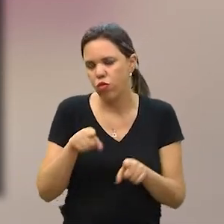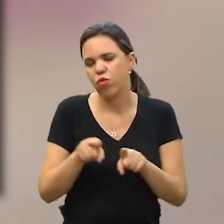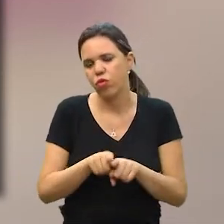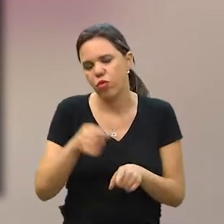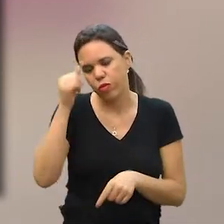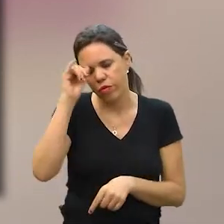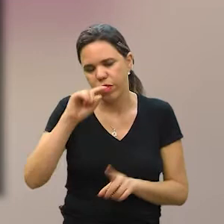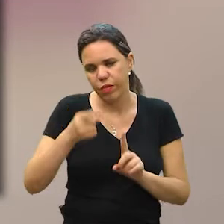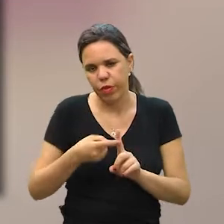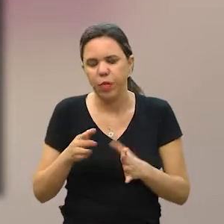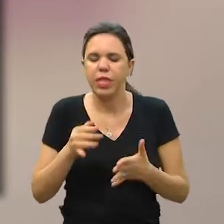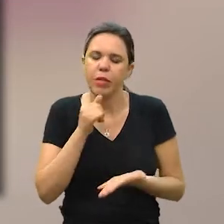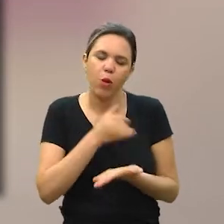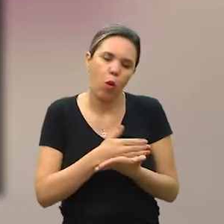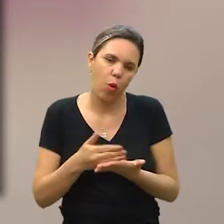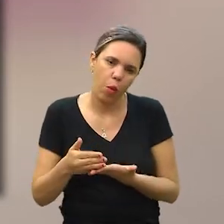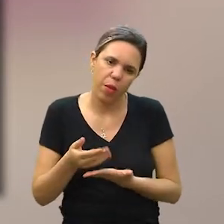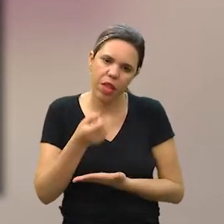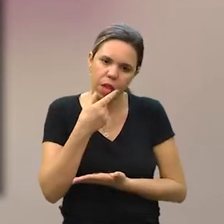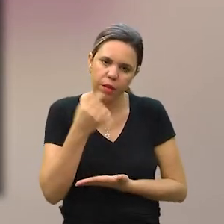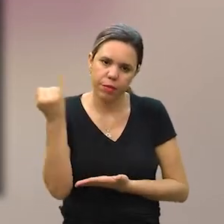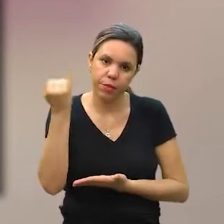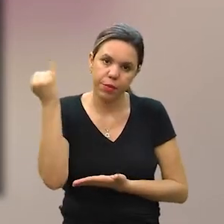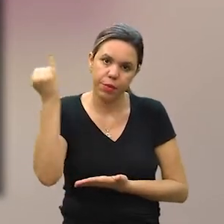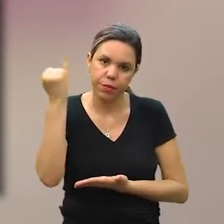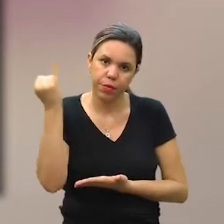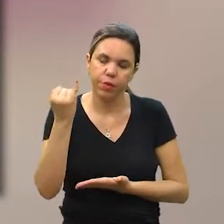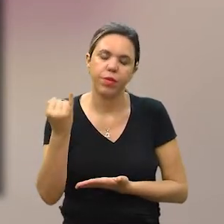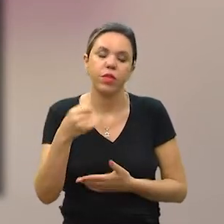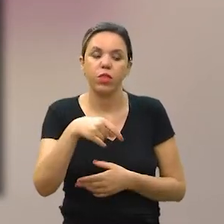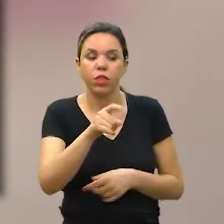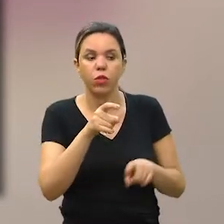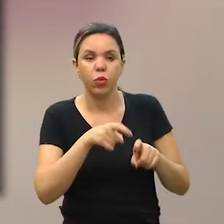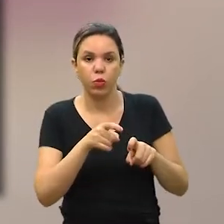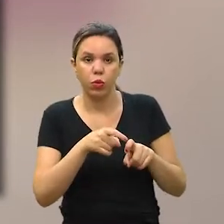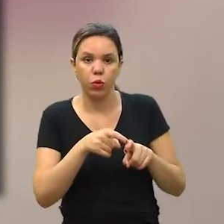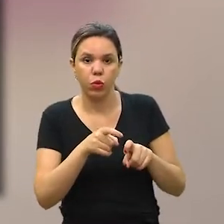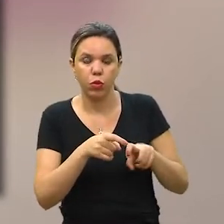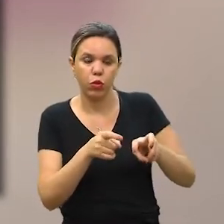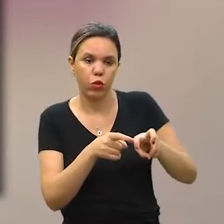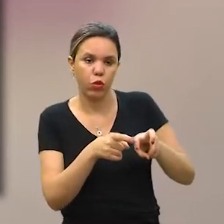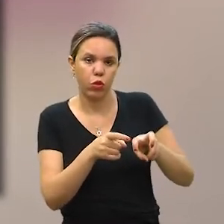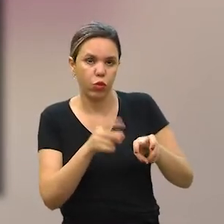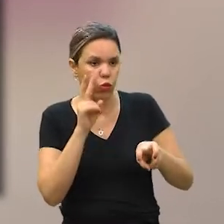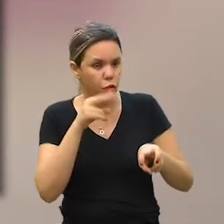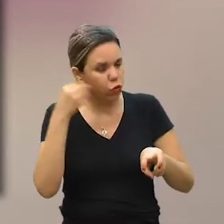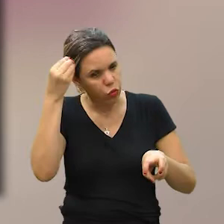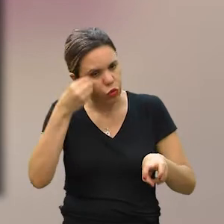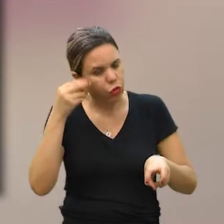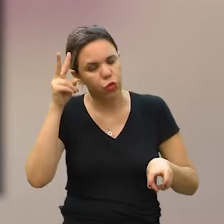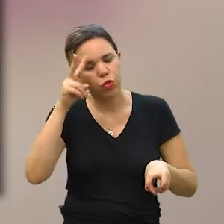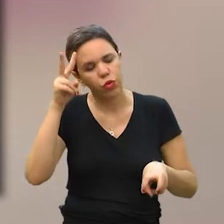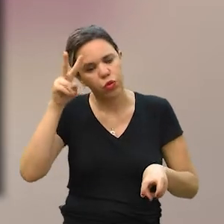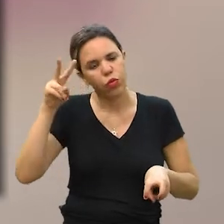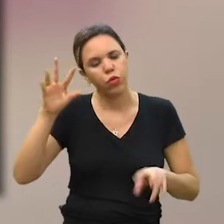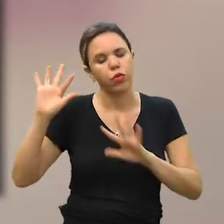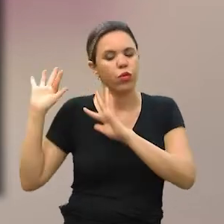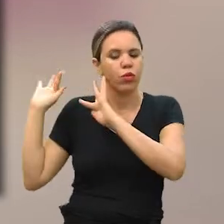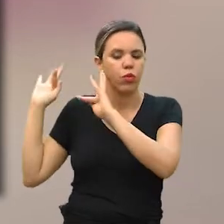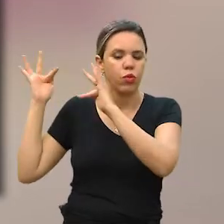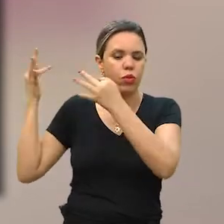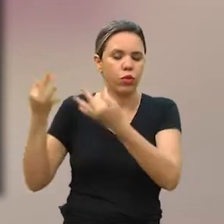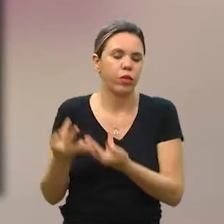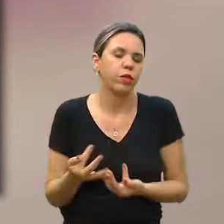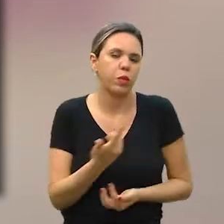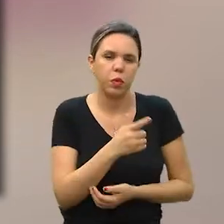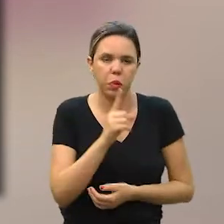anticoncepcional, a pessoa, quando vai iniciar, é importante que o seu ginecologista veja a sua história familiar, veja se não